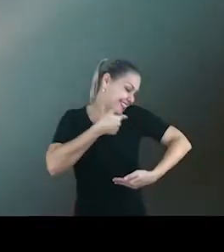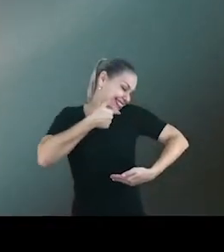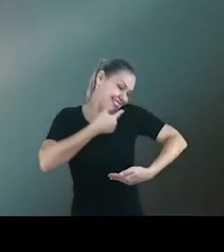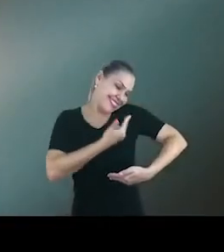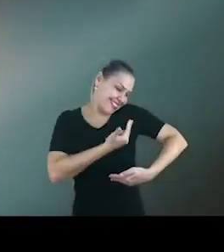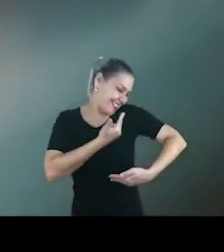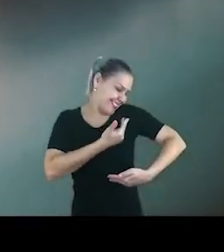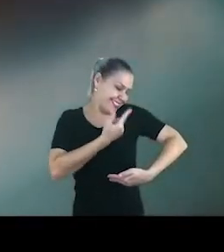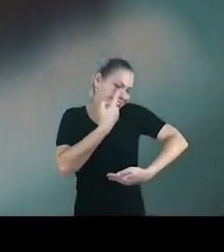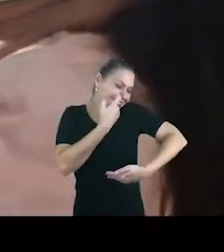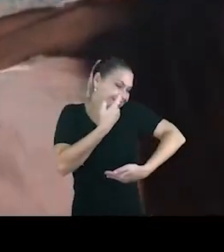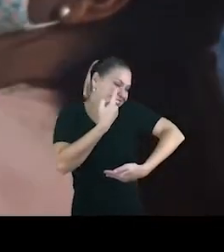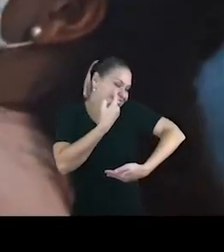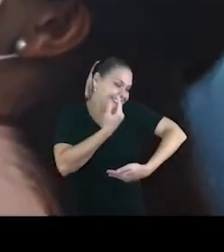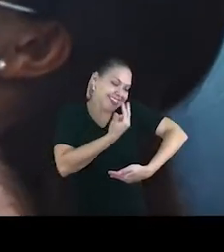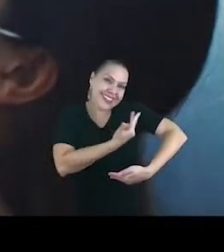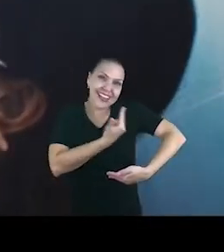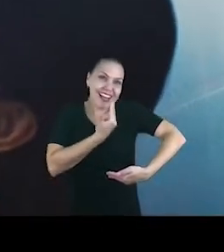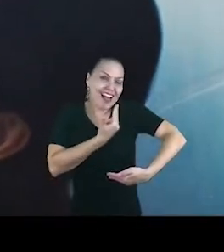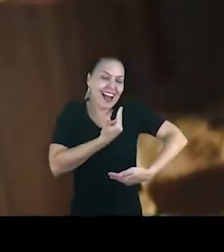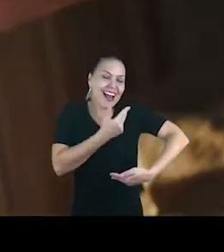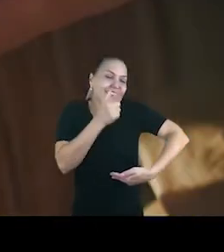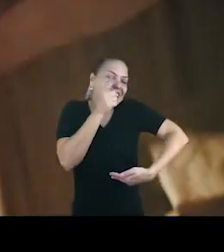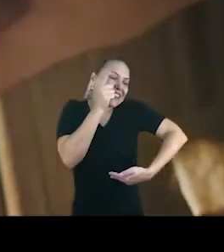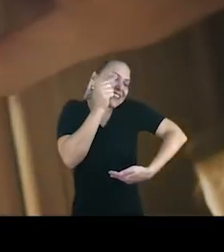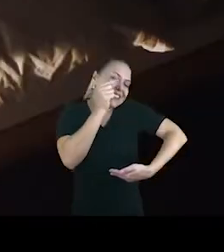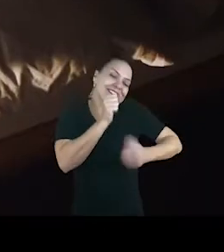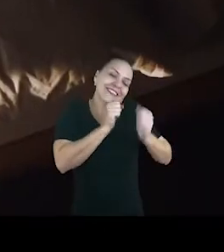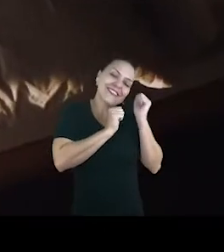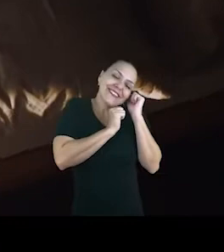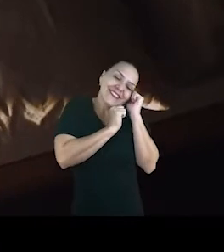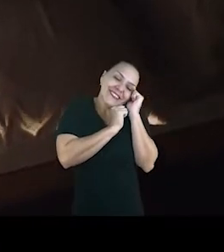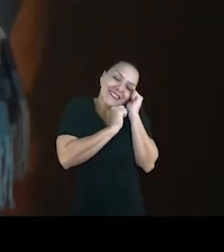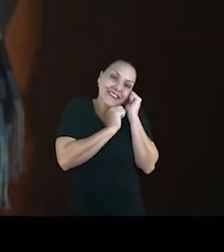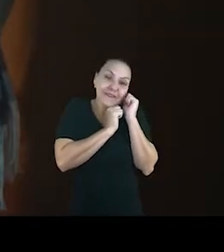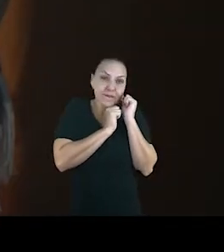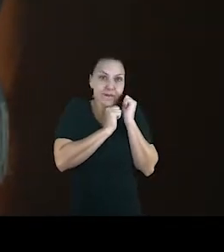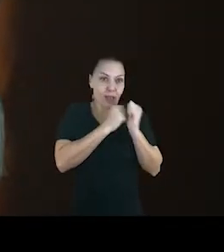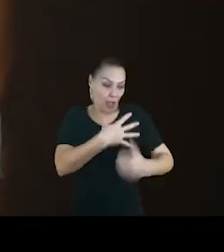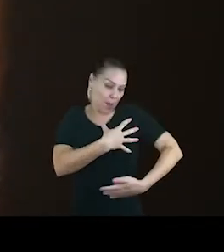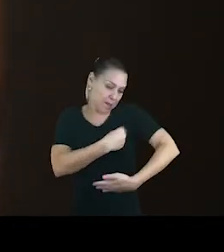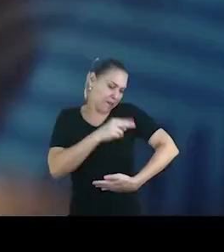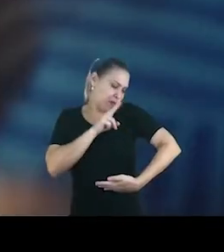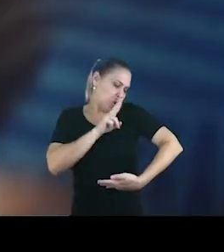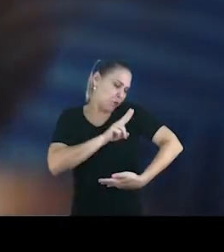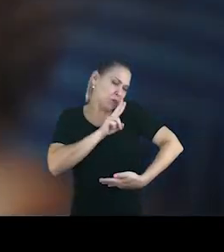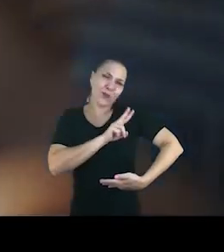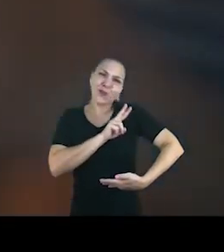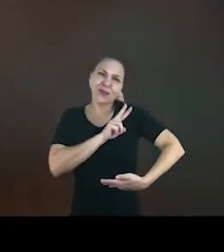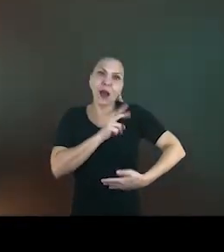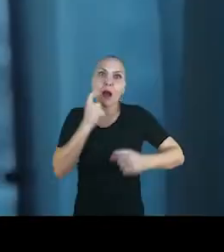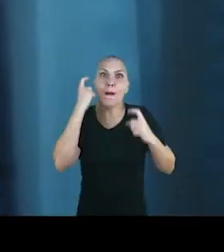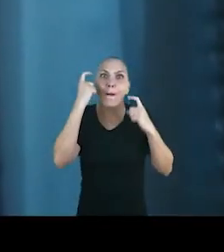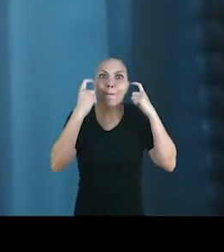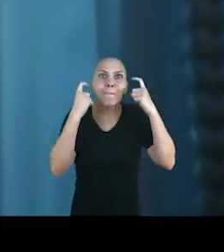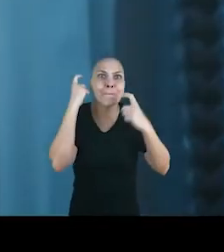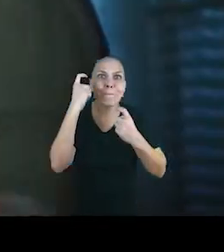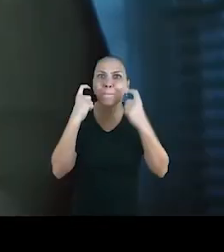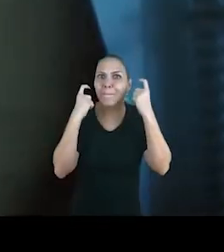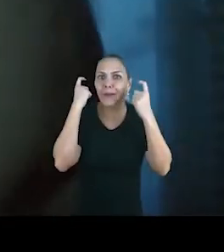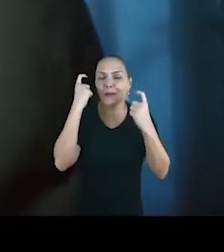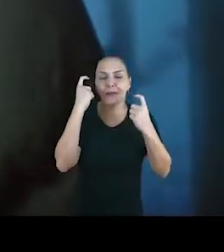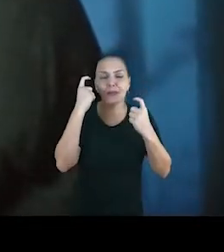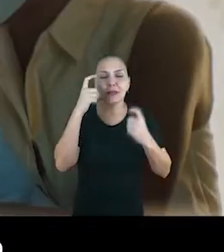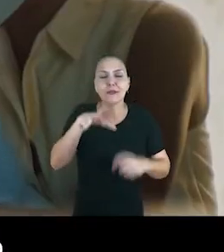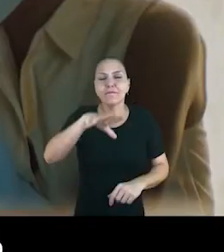sorrir junto, chorar junto e tirar soneca junto. É amamentar, cuidar,